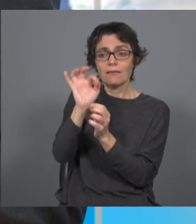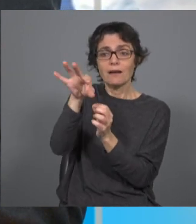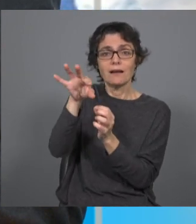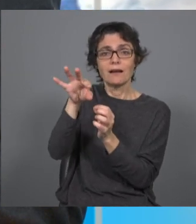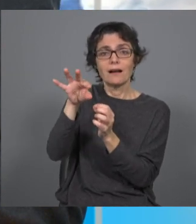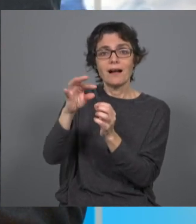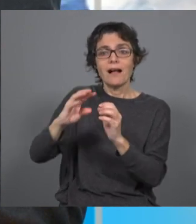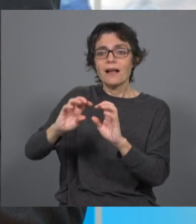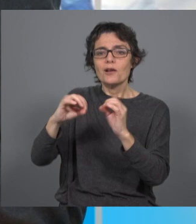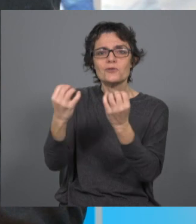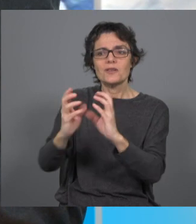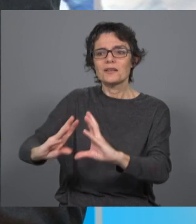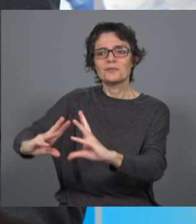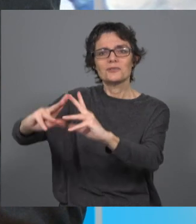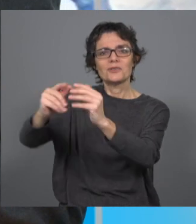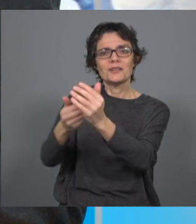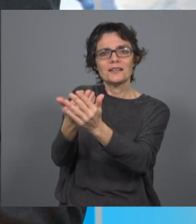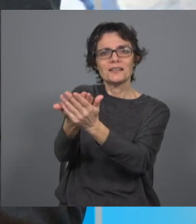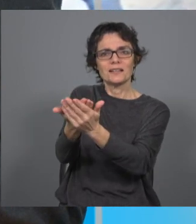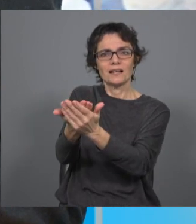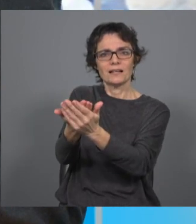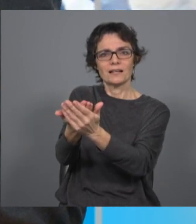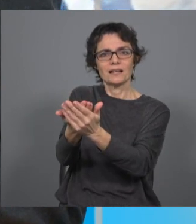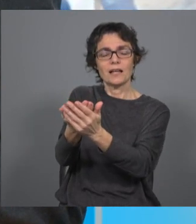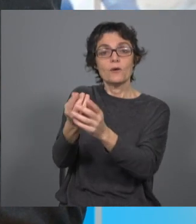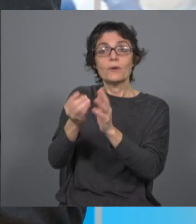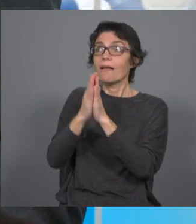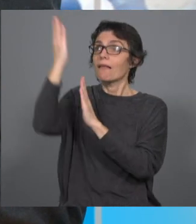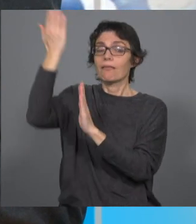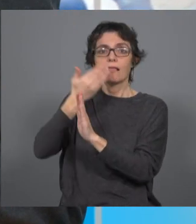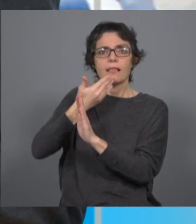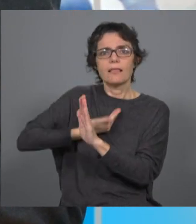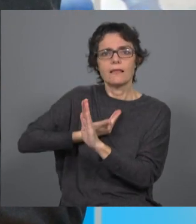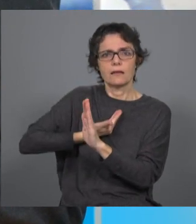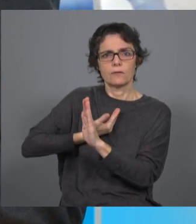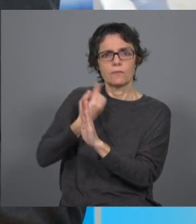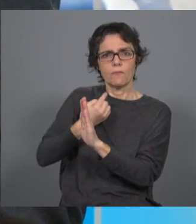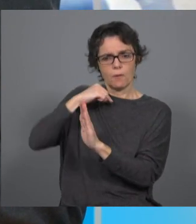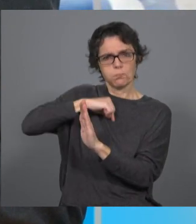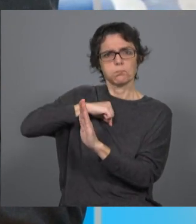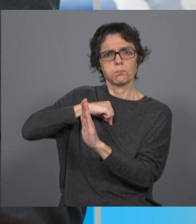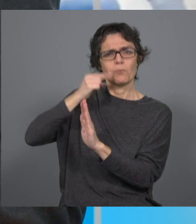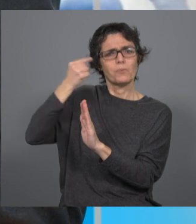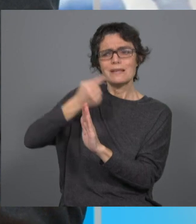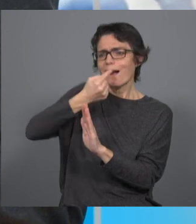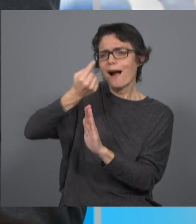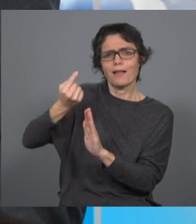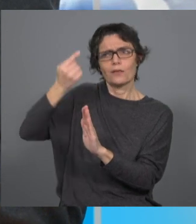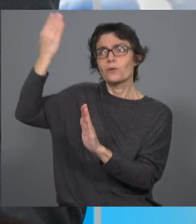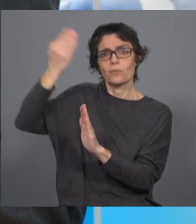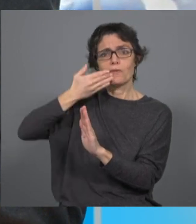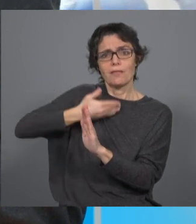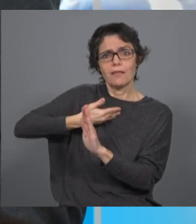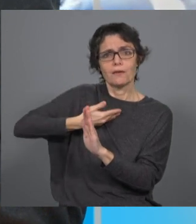mim, não pode ou não deve ser escondido, sobretudo aquilo que é factor de vida, de encanto e de contributo para o